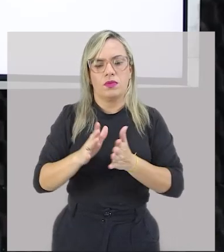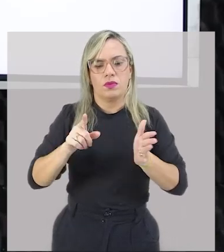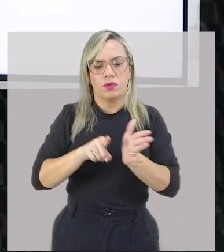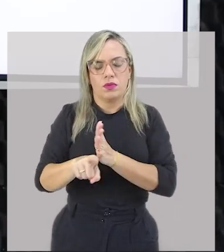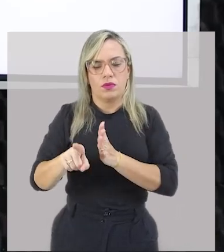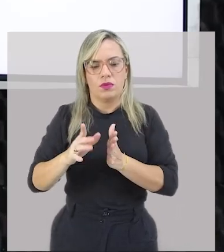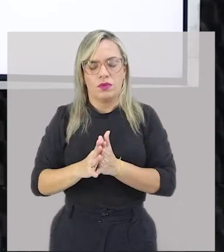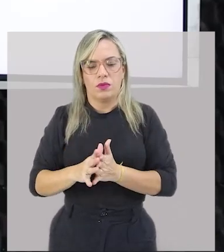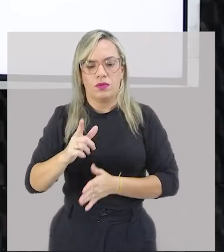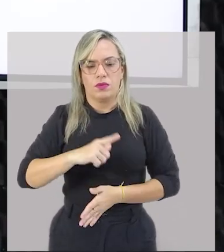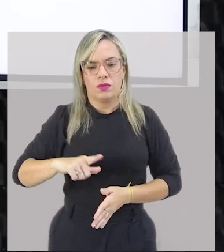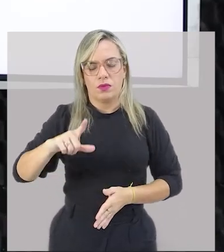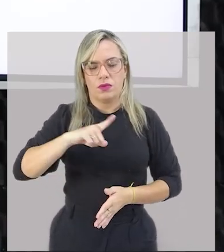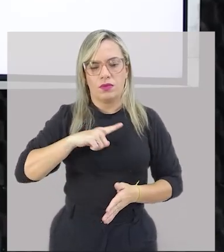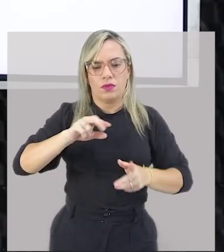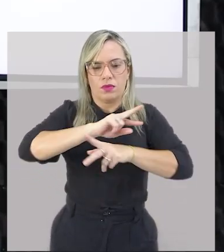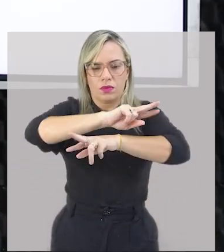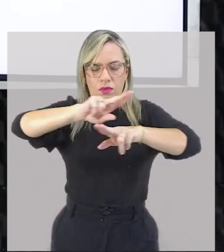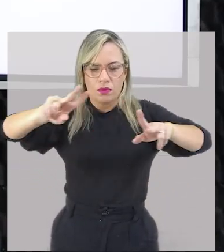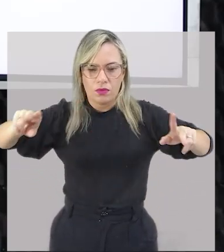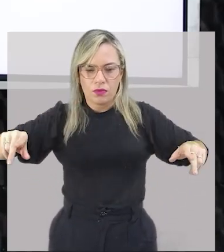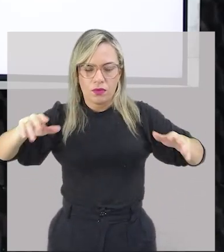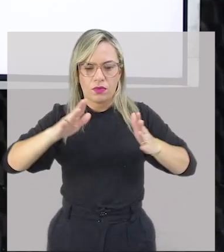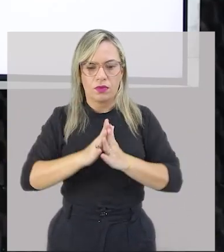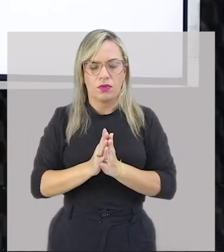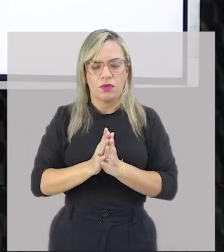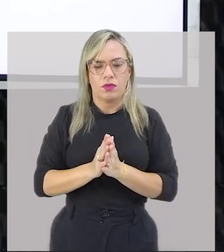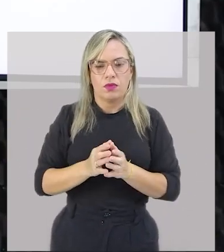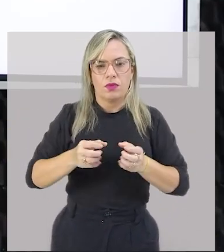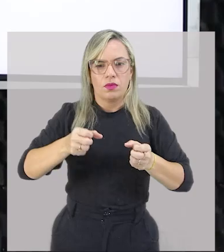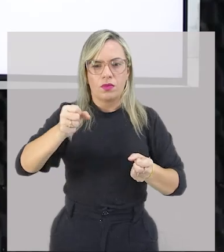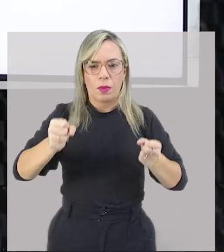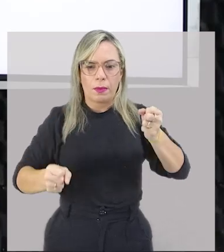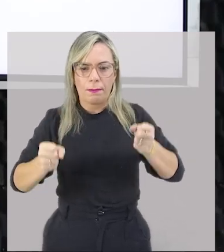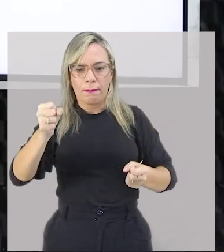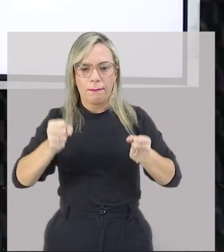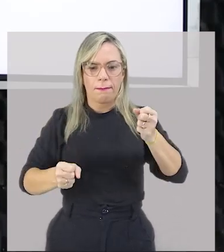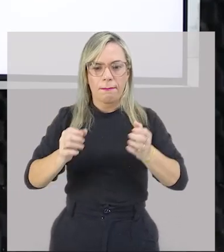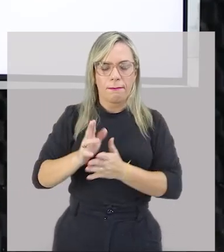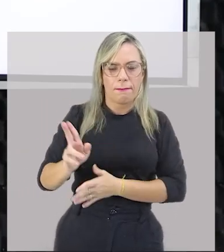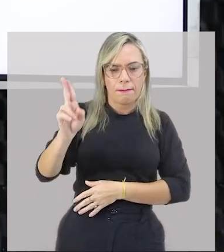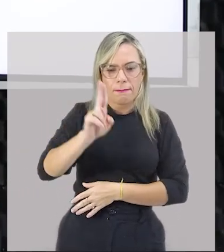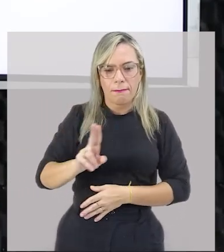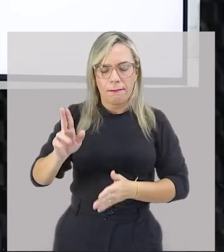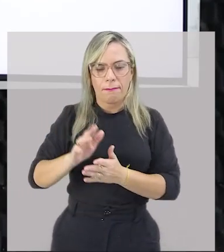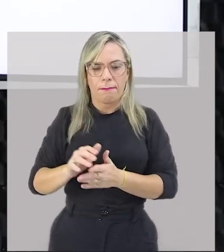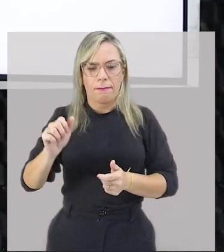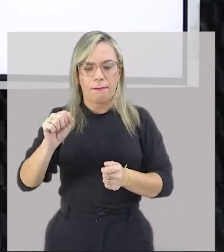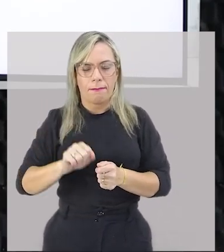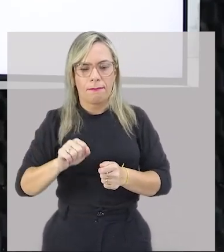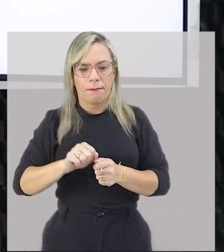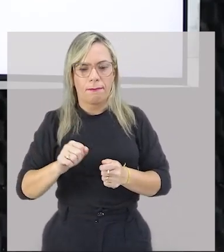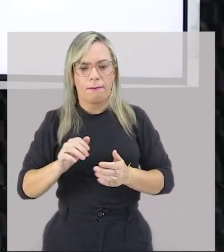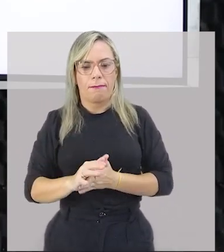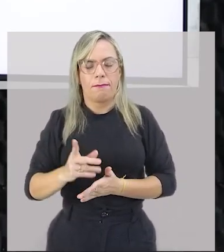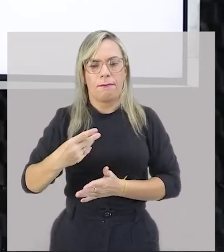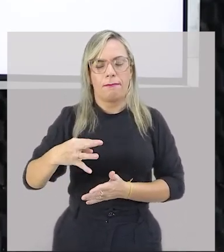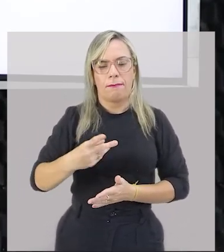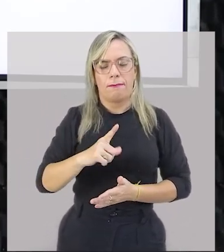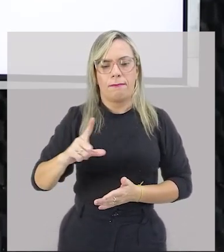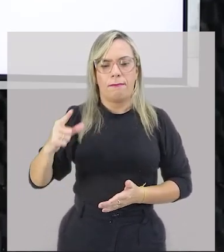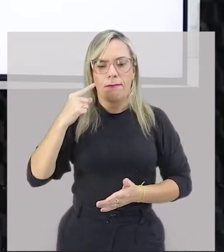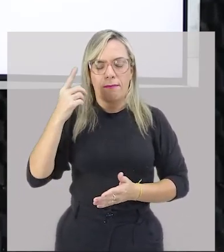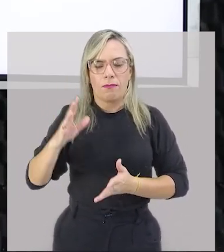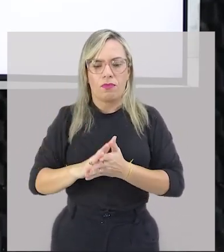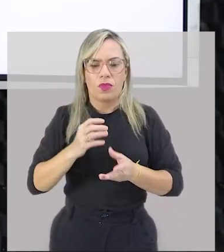Existem veículos que são fabricados para ser utilizados em locais bem acidentados, como